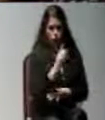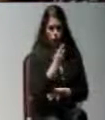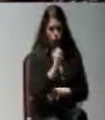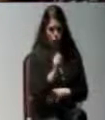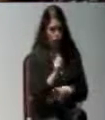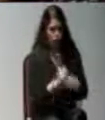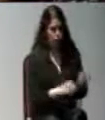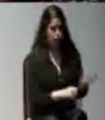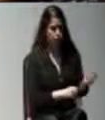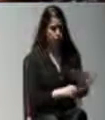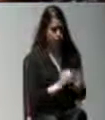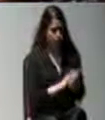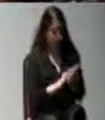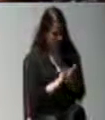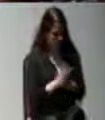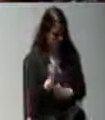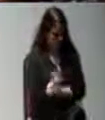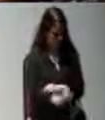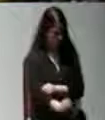Perspectiva.